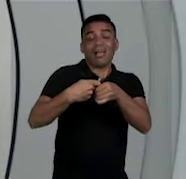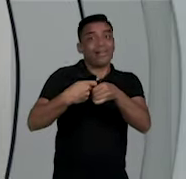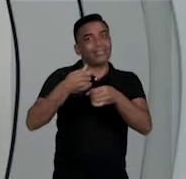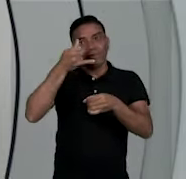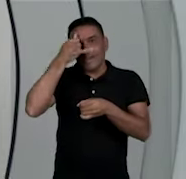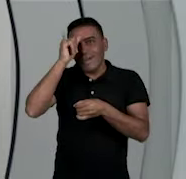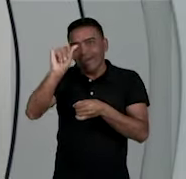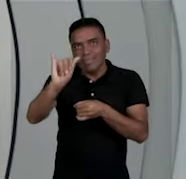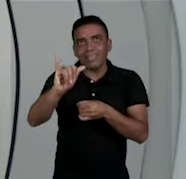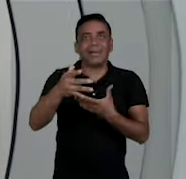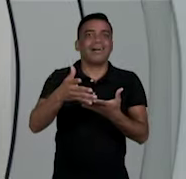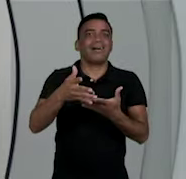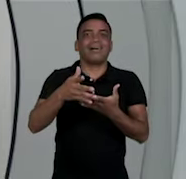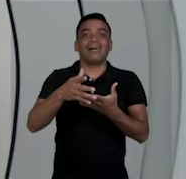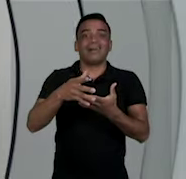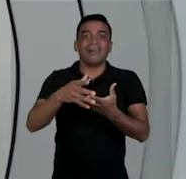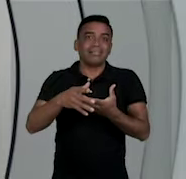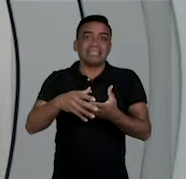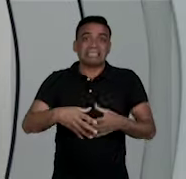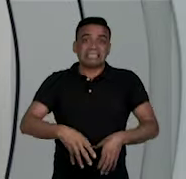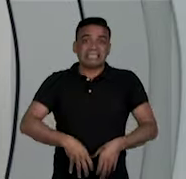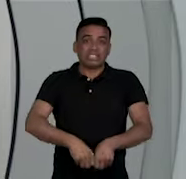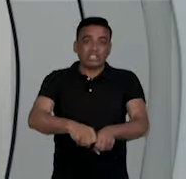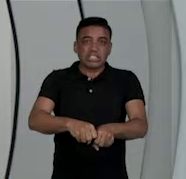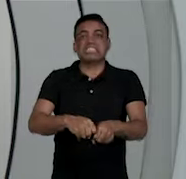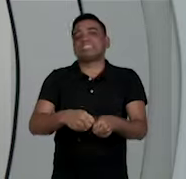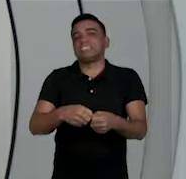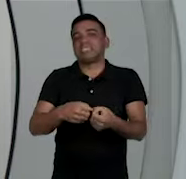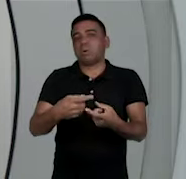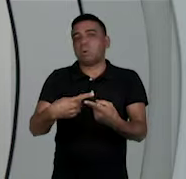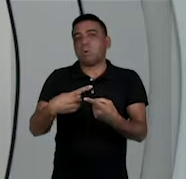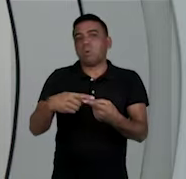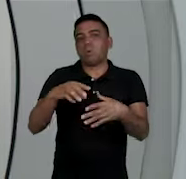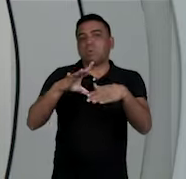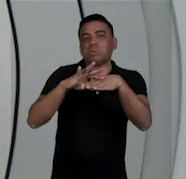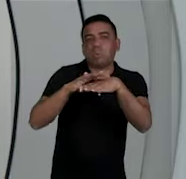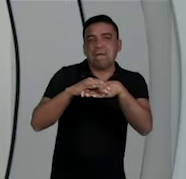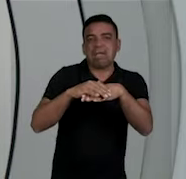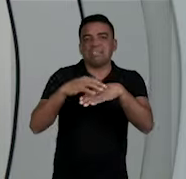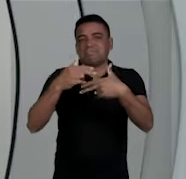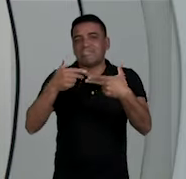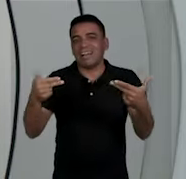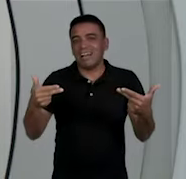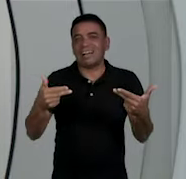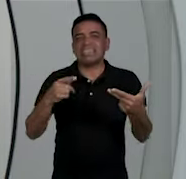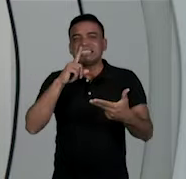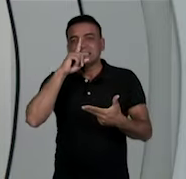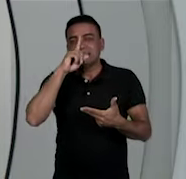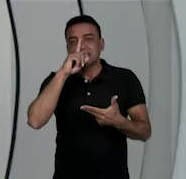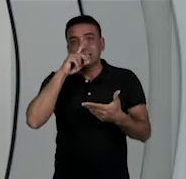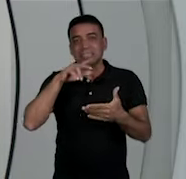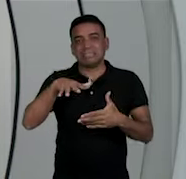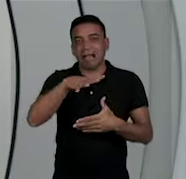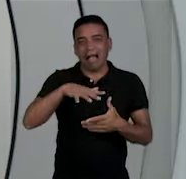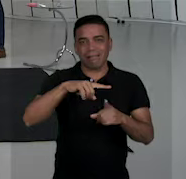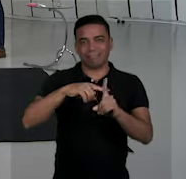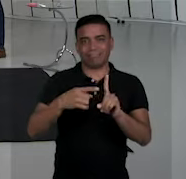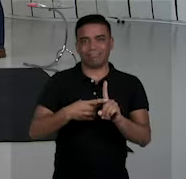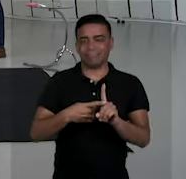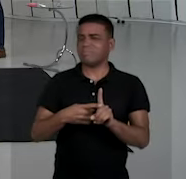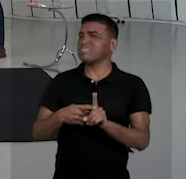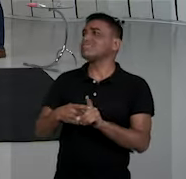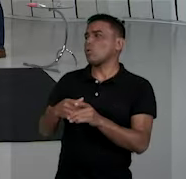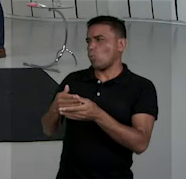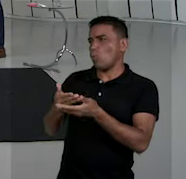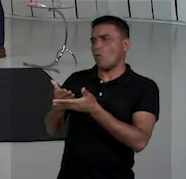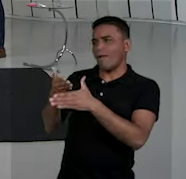né? De um aborto espontâneo, de uma pré-eclâmpsia, enfim, riscos inerentes à gravidez. Aí já entra na parte